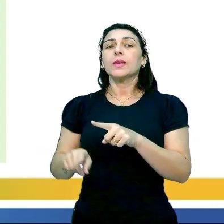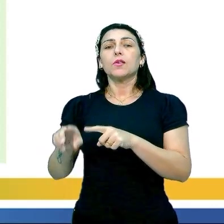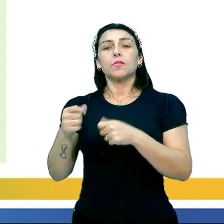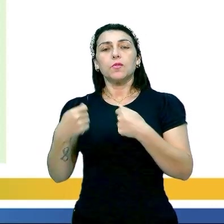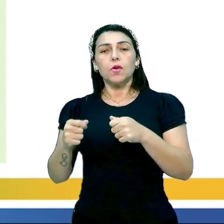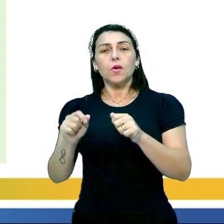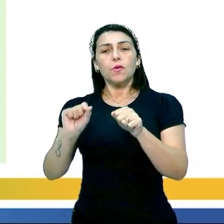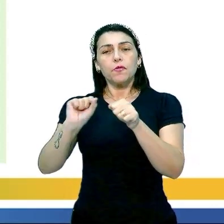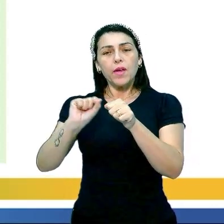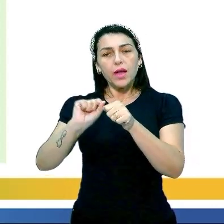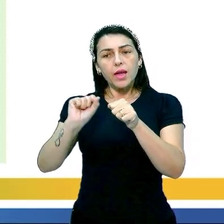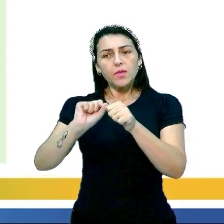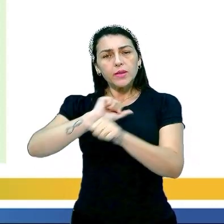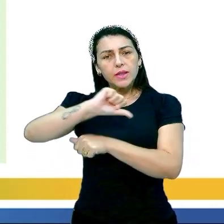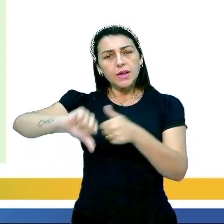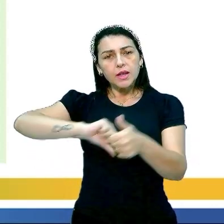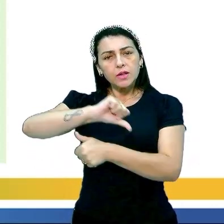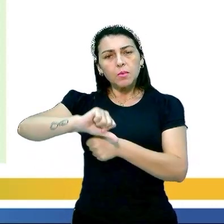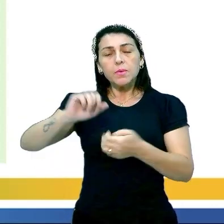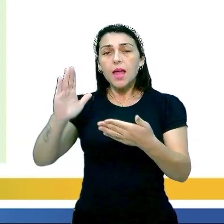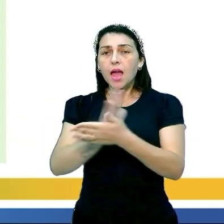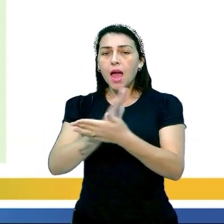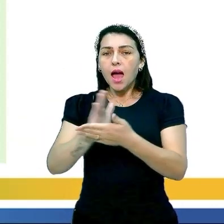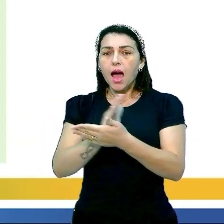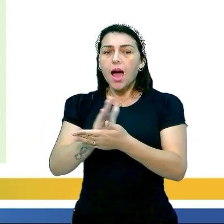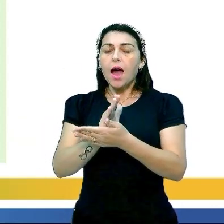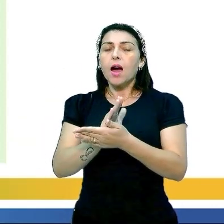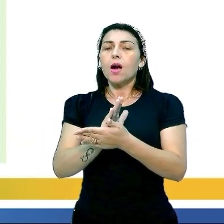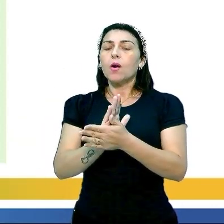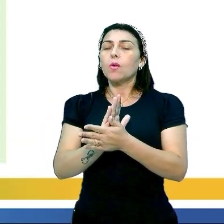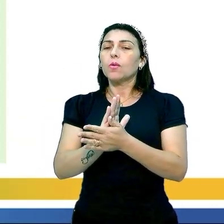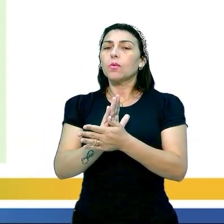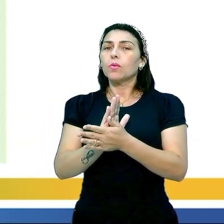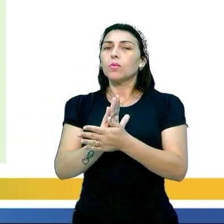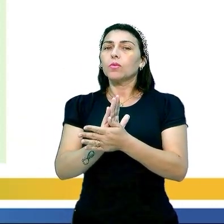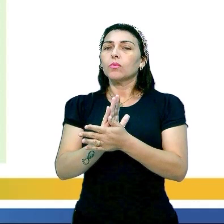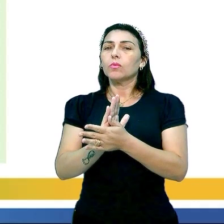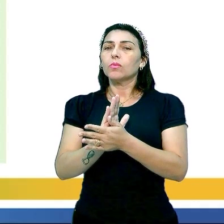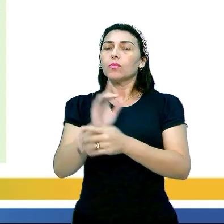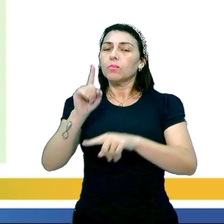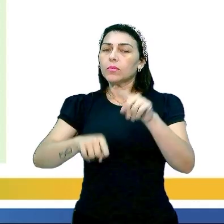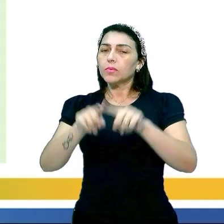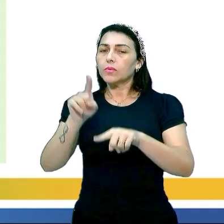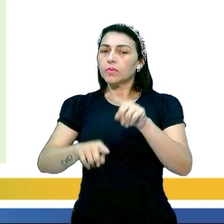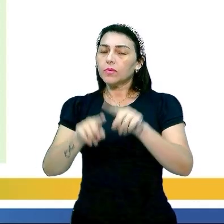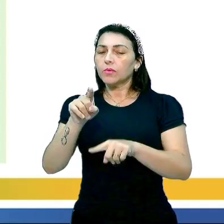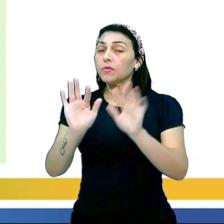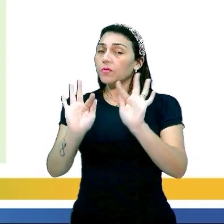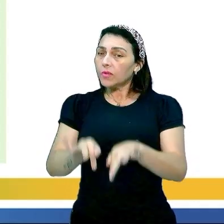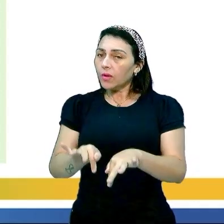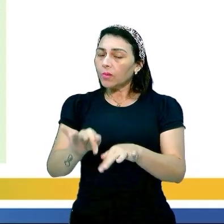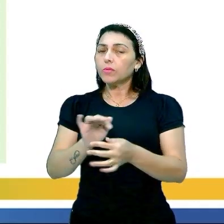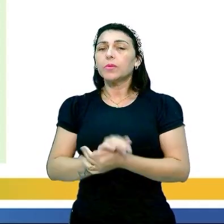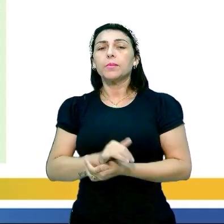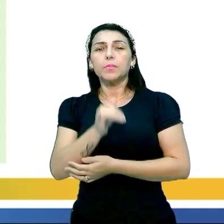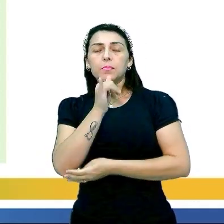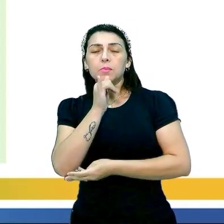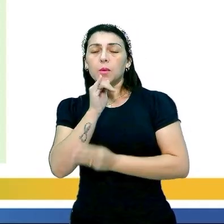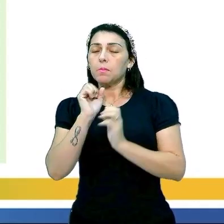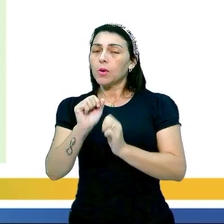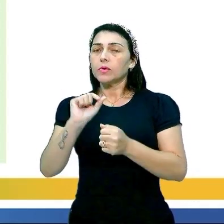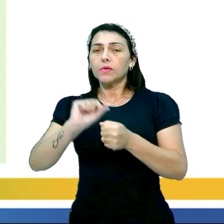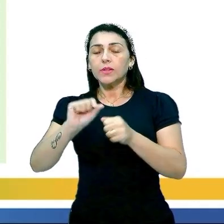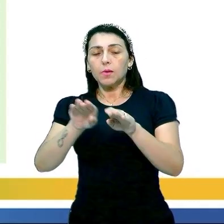são os insumos que foram manufaturados e transformados em um item físico final. Por exemplo, eu